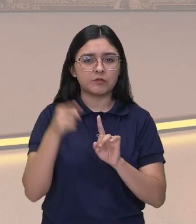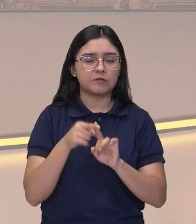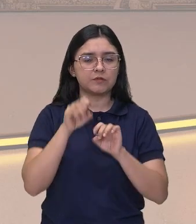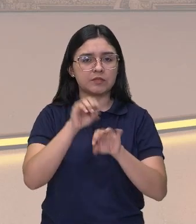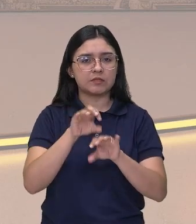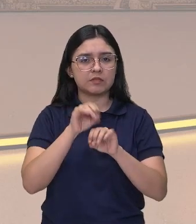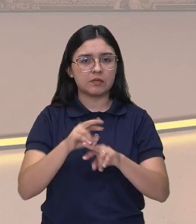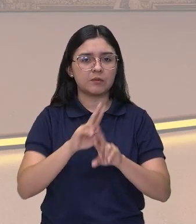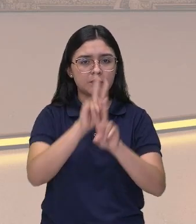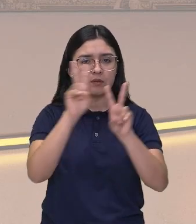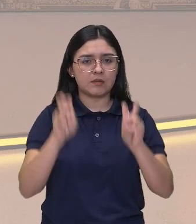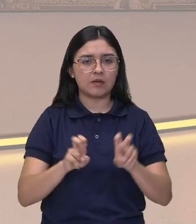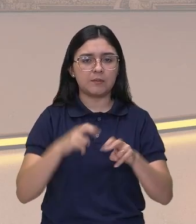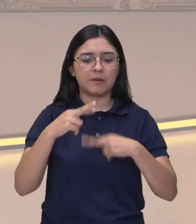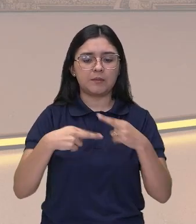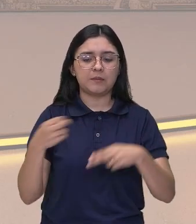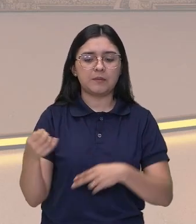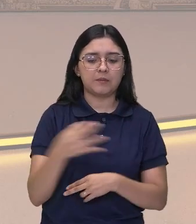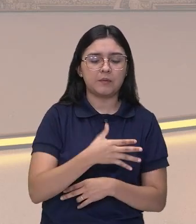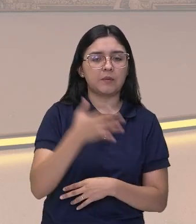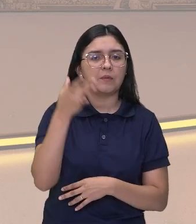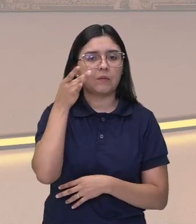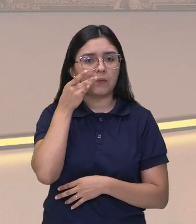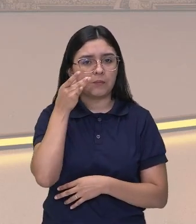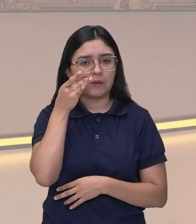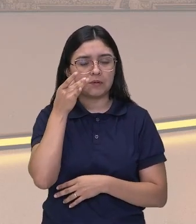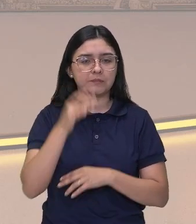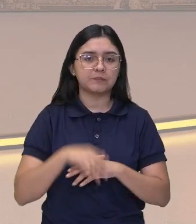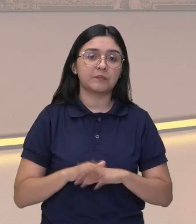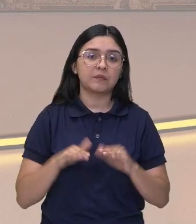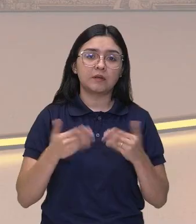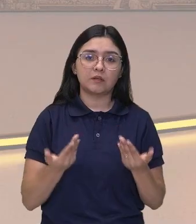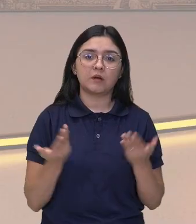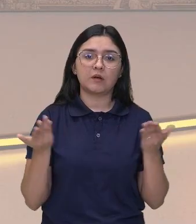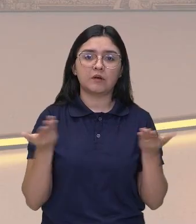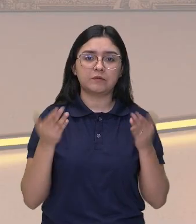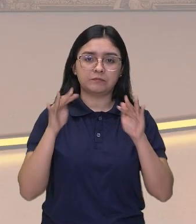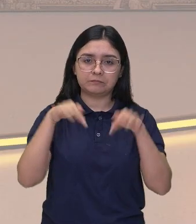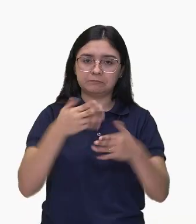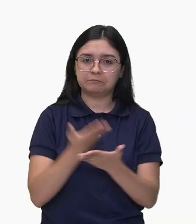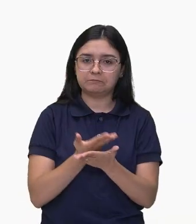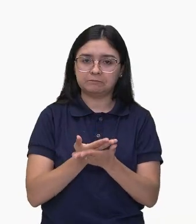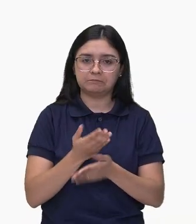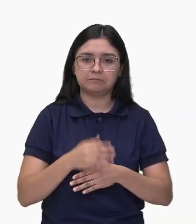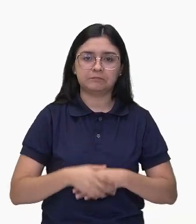sobre o Renascimento, sobre o humanismo, tá certo? E por aqui, então, eu me despeço.